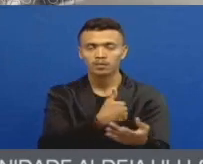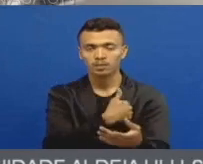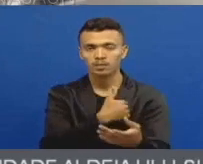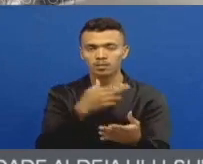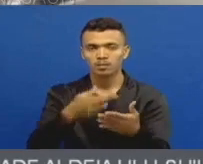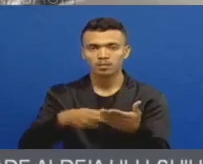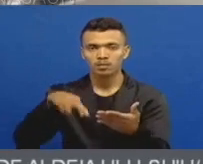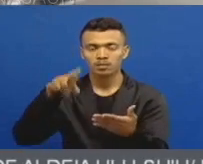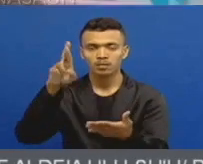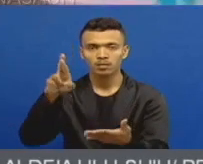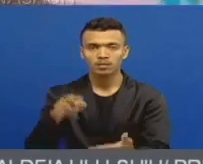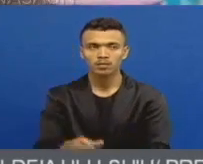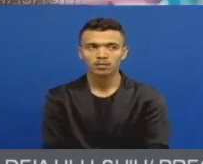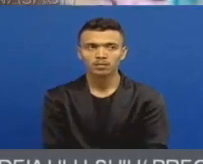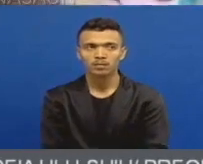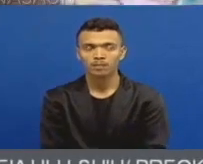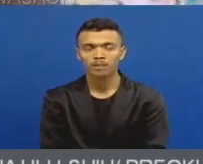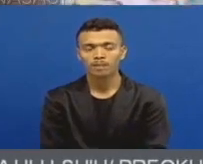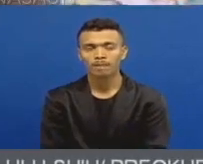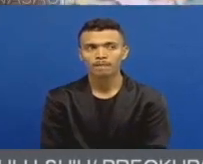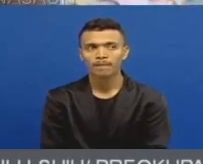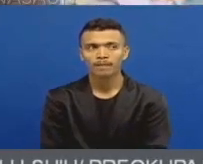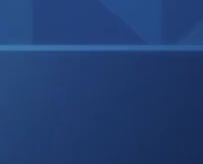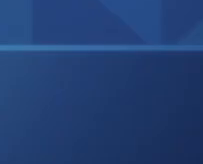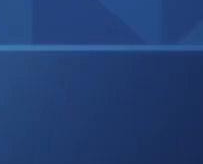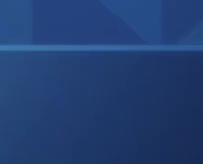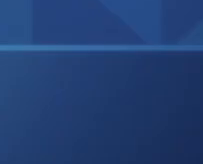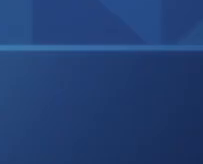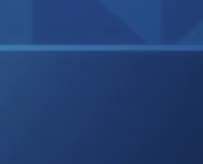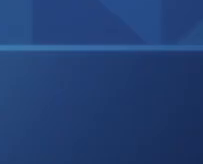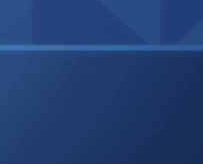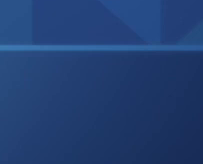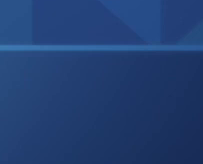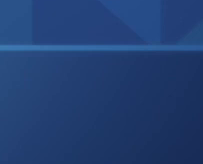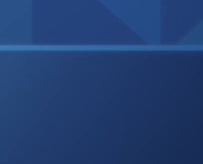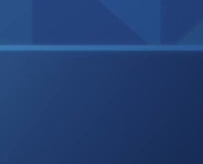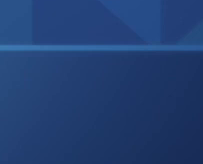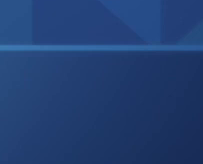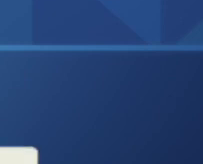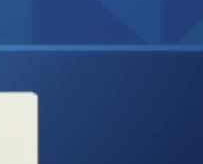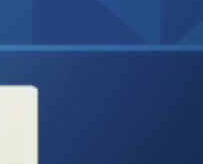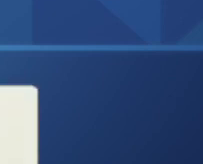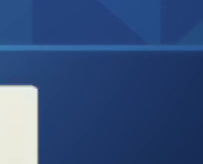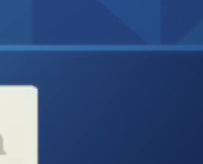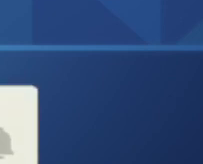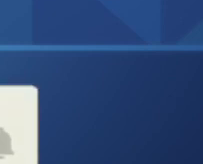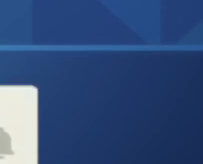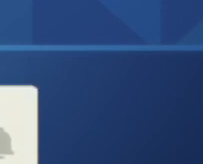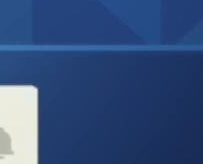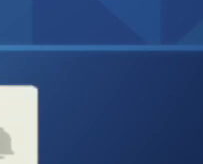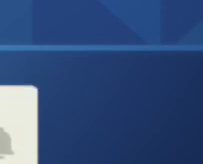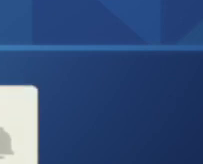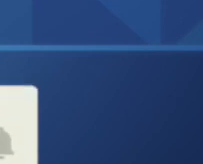resisto. Husi Viqueque, Paulino Pinto, ba RTT Ali. Hai, telespectadori satu hetan informasan